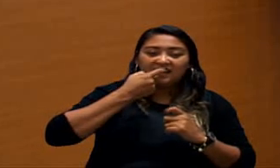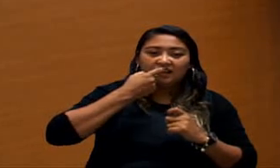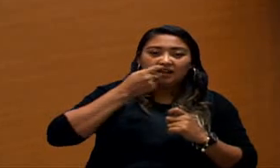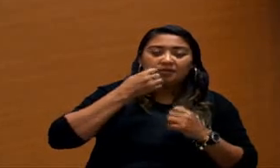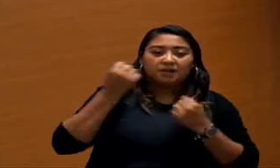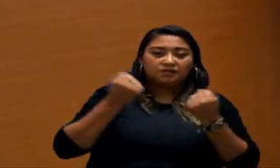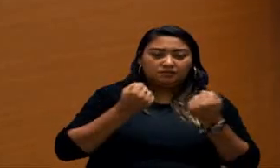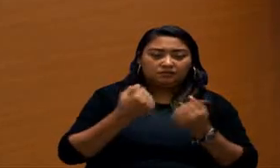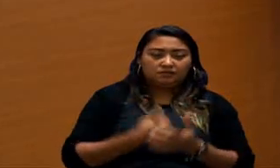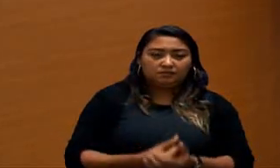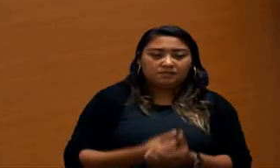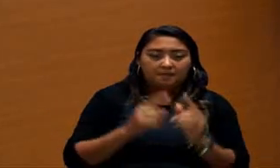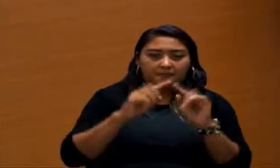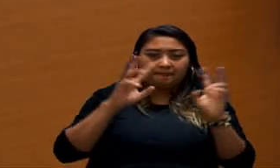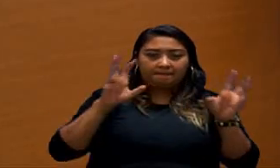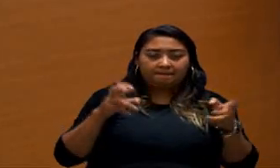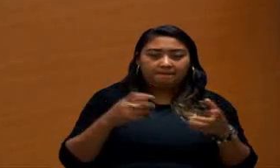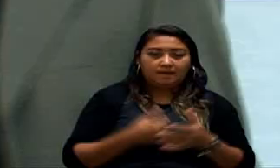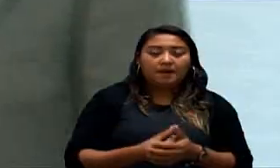Eu pedi